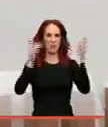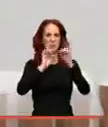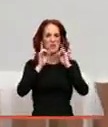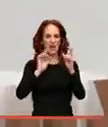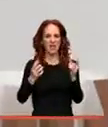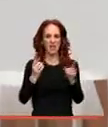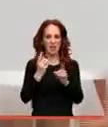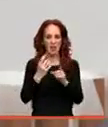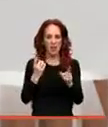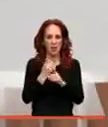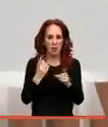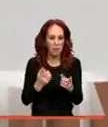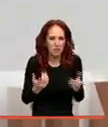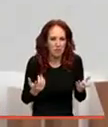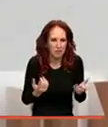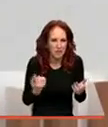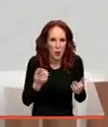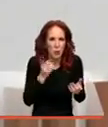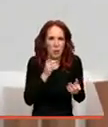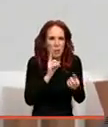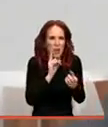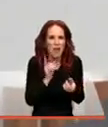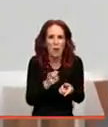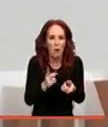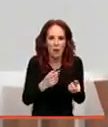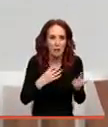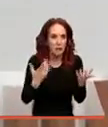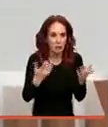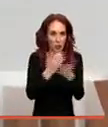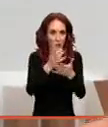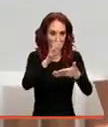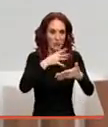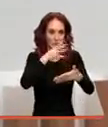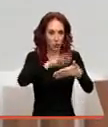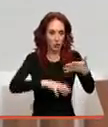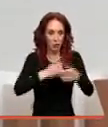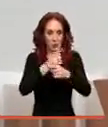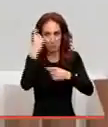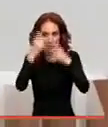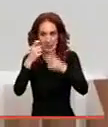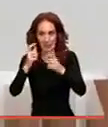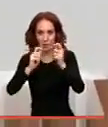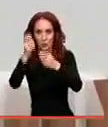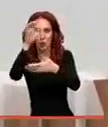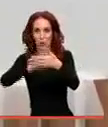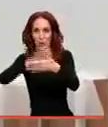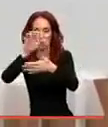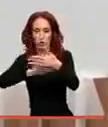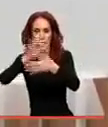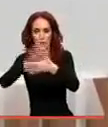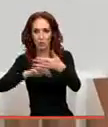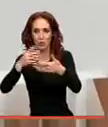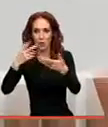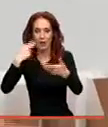passado em que foi campeão que ele tem alguma piada mas como piada não há nada nenhuma e portanto eu fiquei chocada processarem piadas